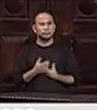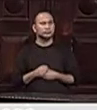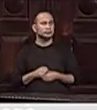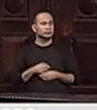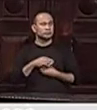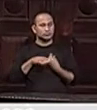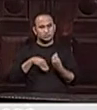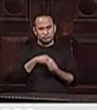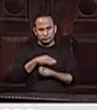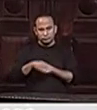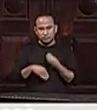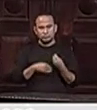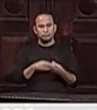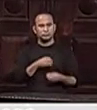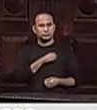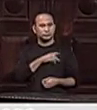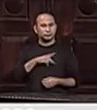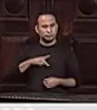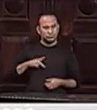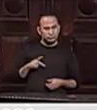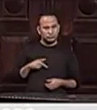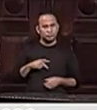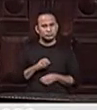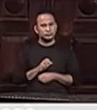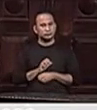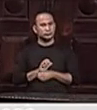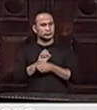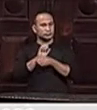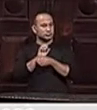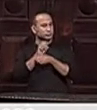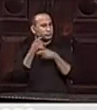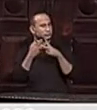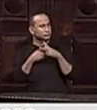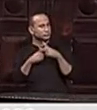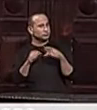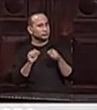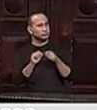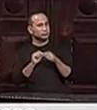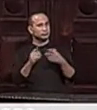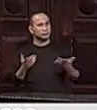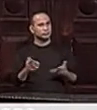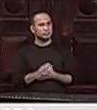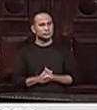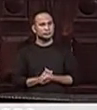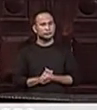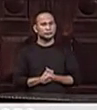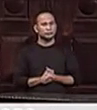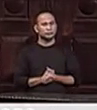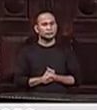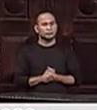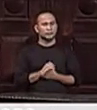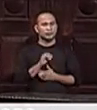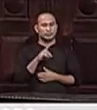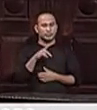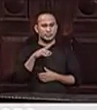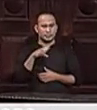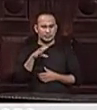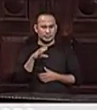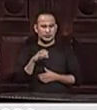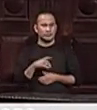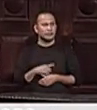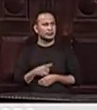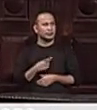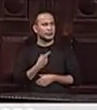com o Ministério Público Estadual, a correção vem sendo feita pelo índice IPCA. E existe